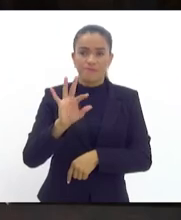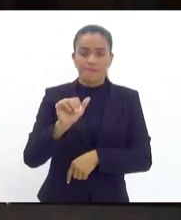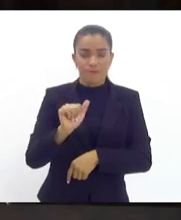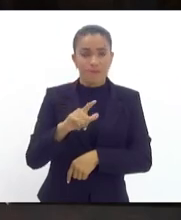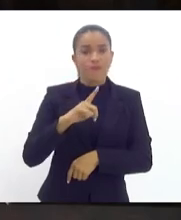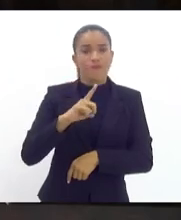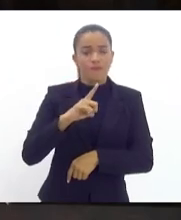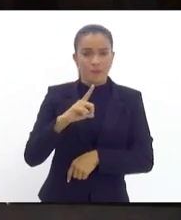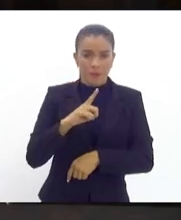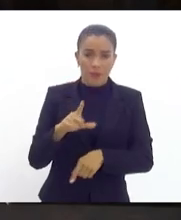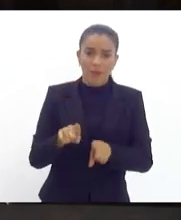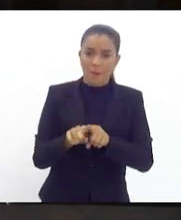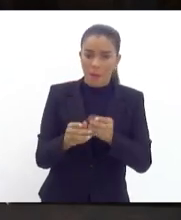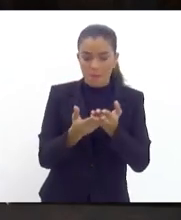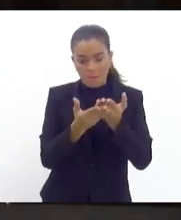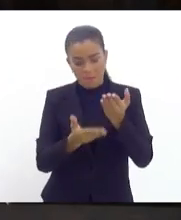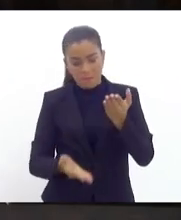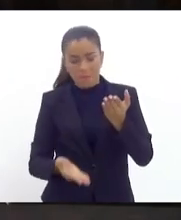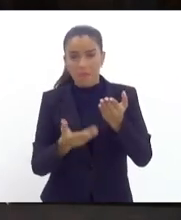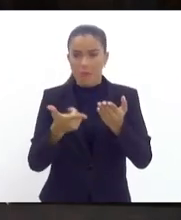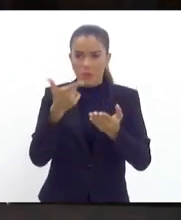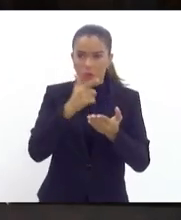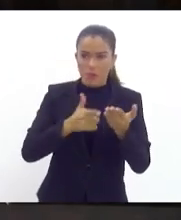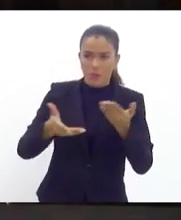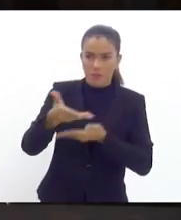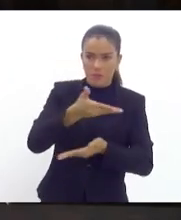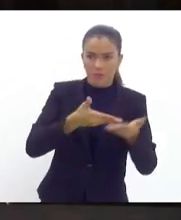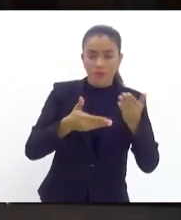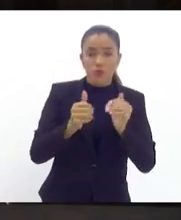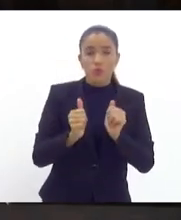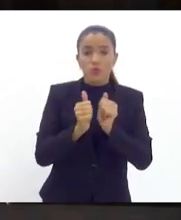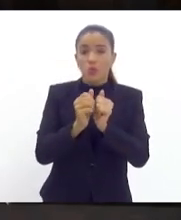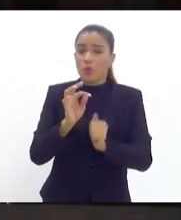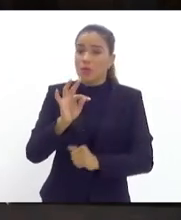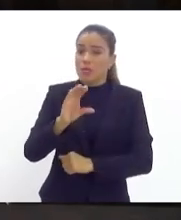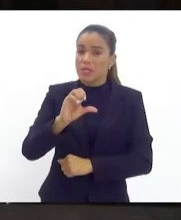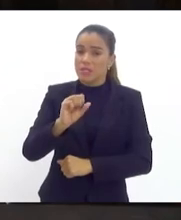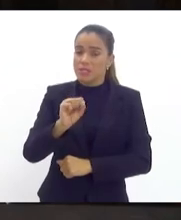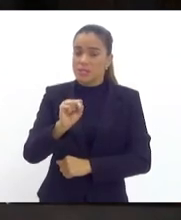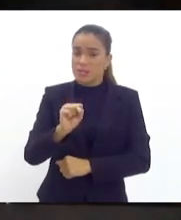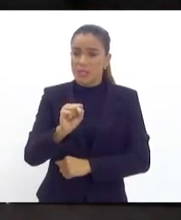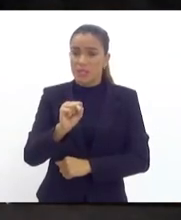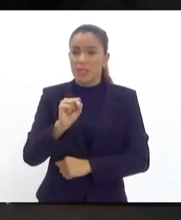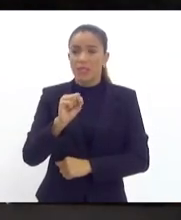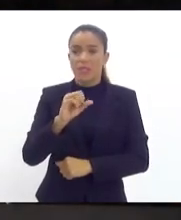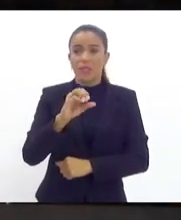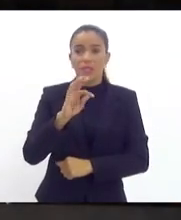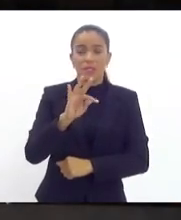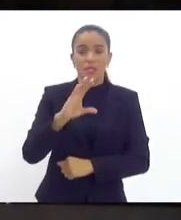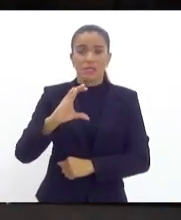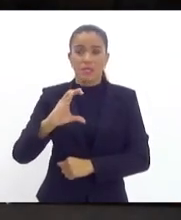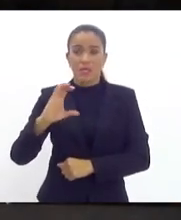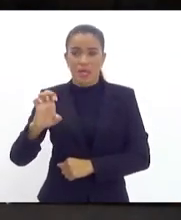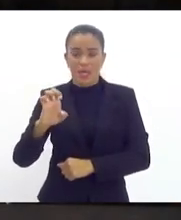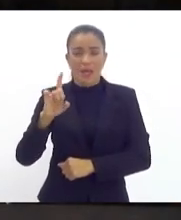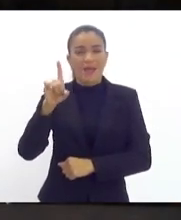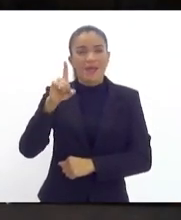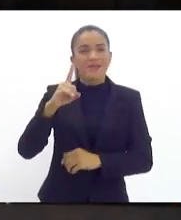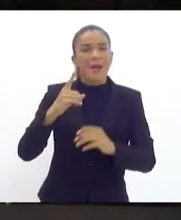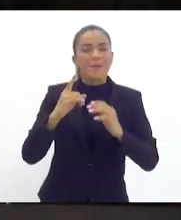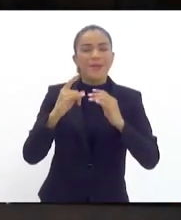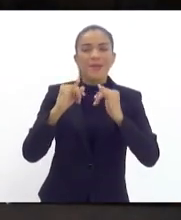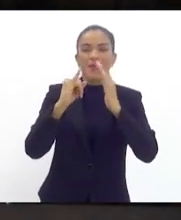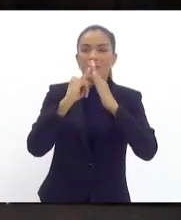para que a gente possa interagir diligenciar junto ao TSE para utilização daquele imóvel lá no Alto da Boa Vista